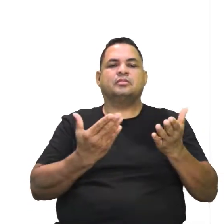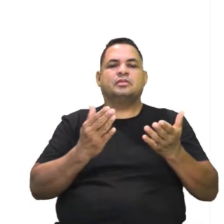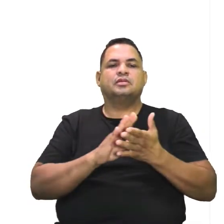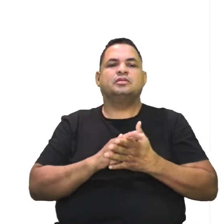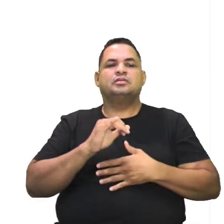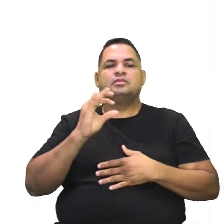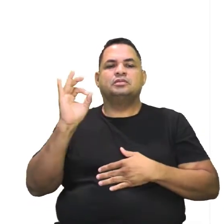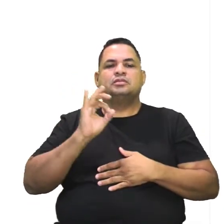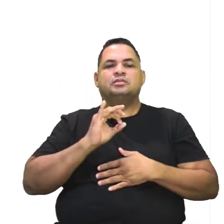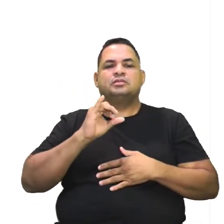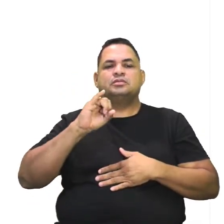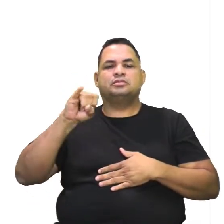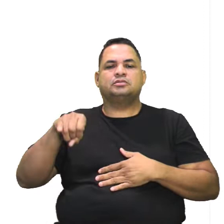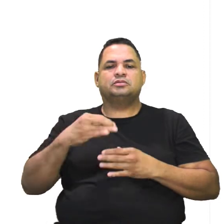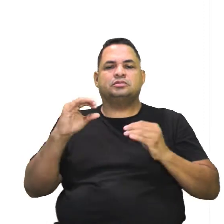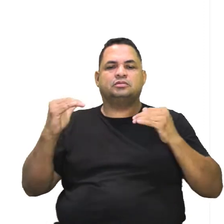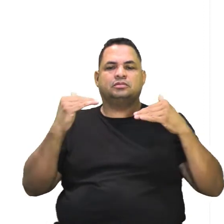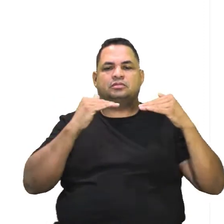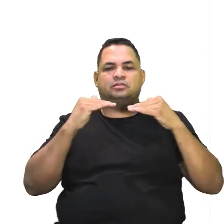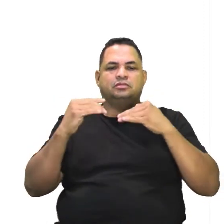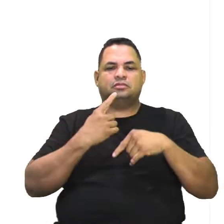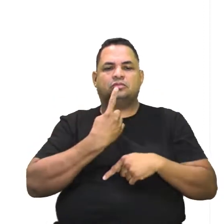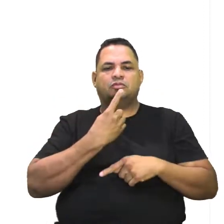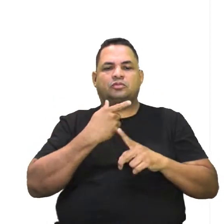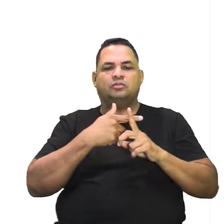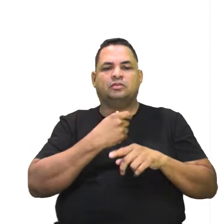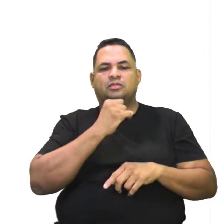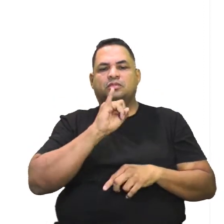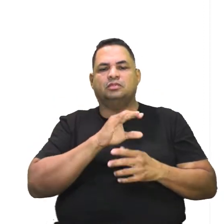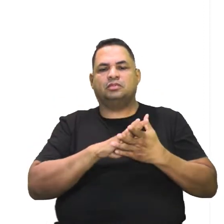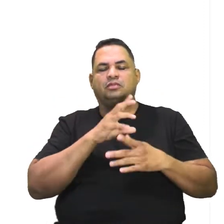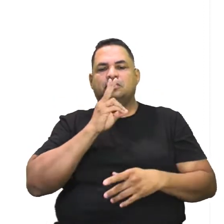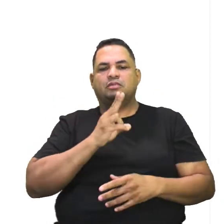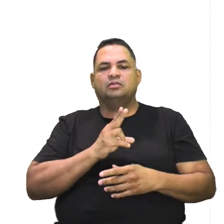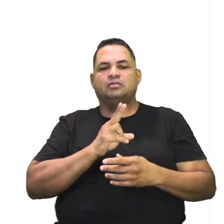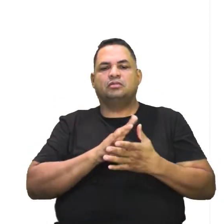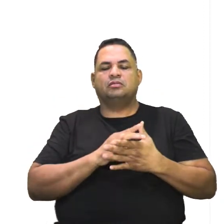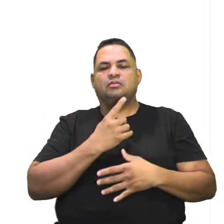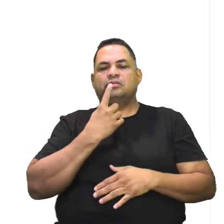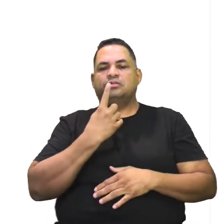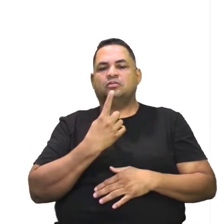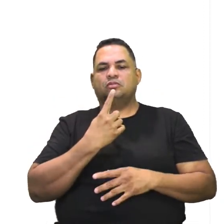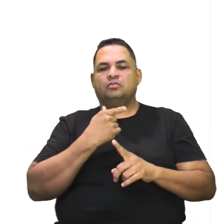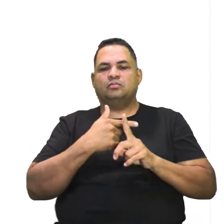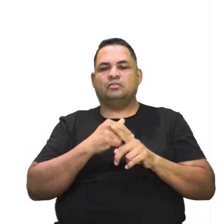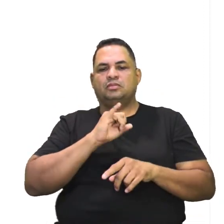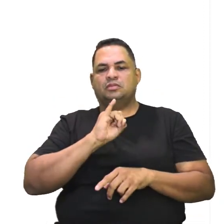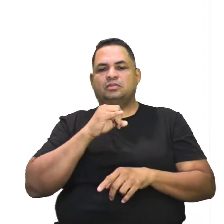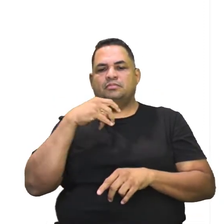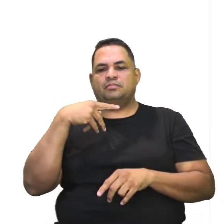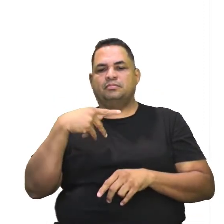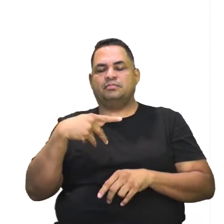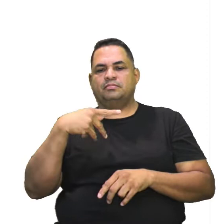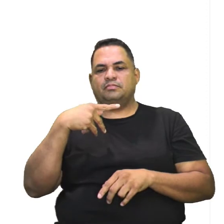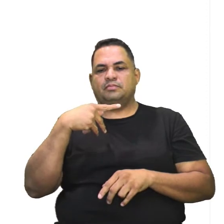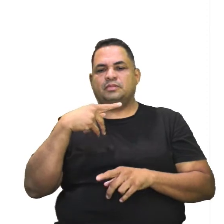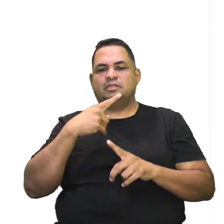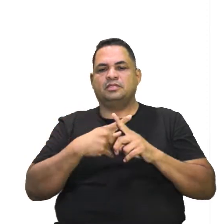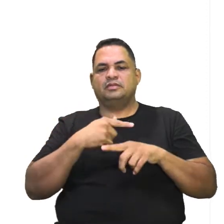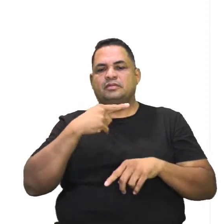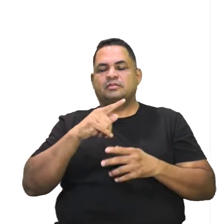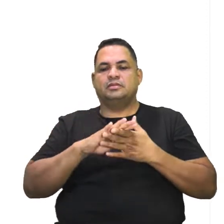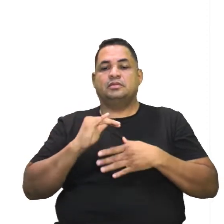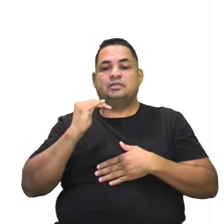equivalente a um período é 1 mais I vezes A, que é igual a 1 mais I vezes